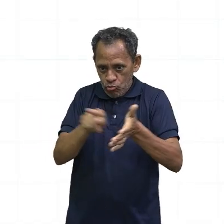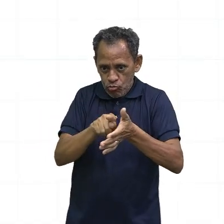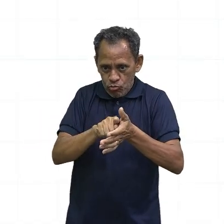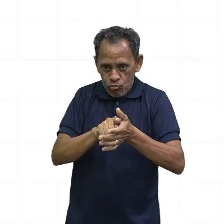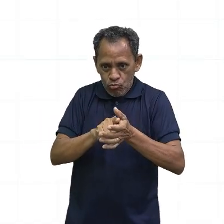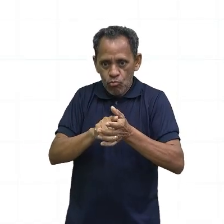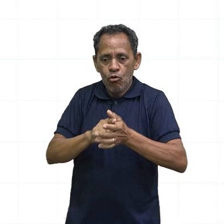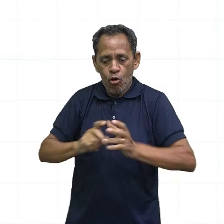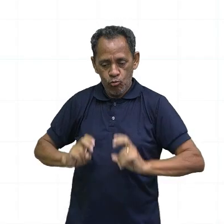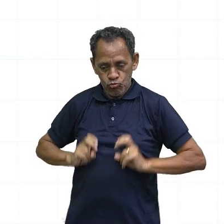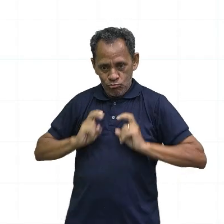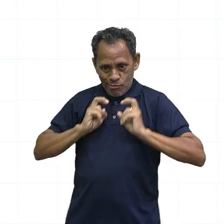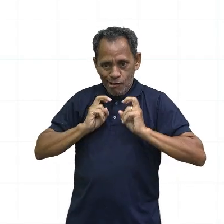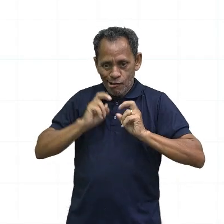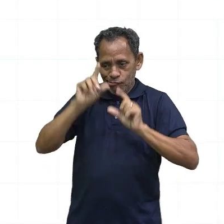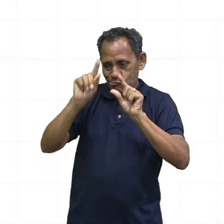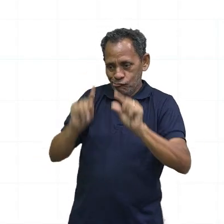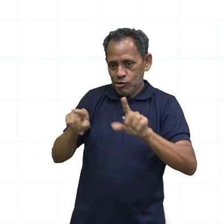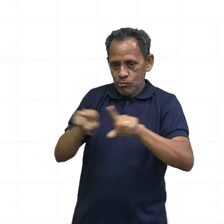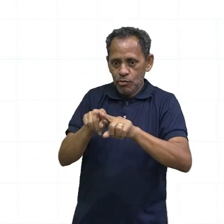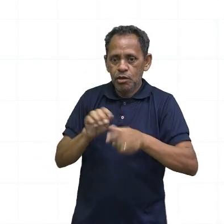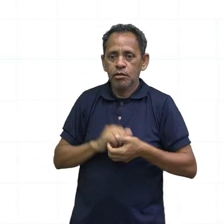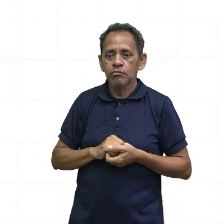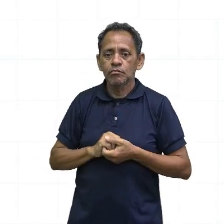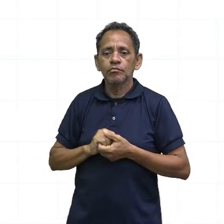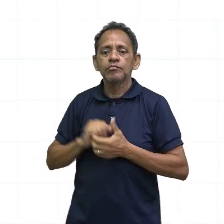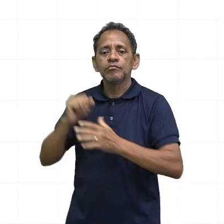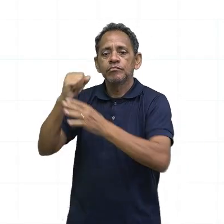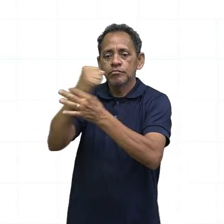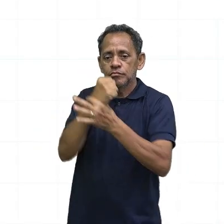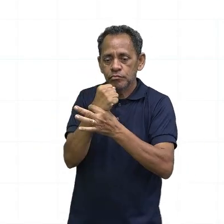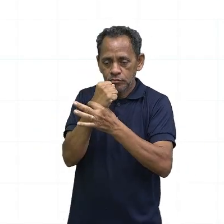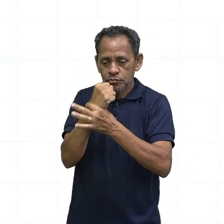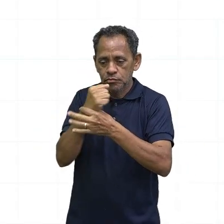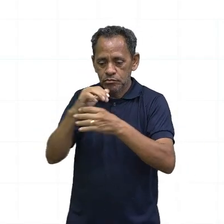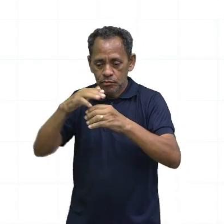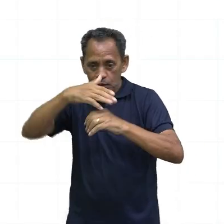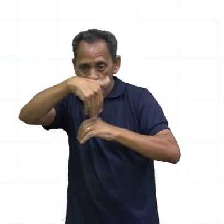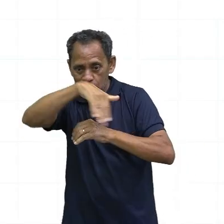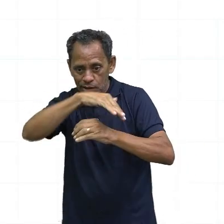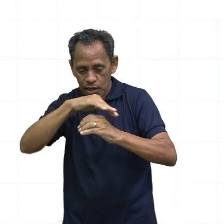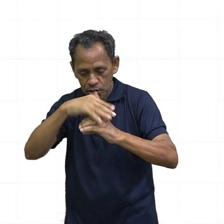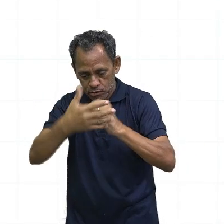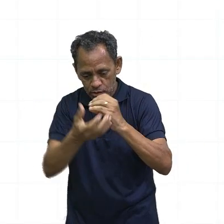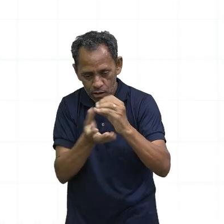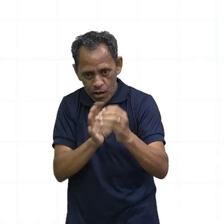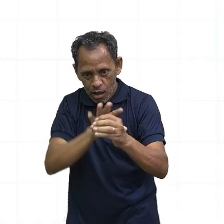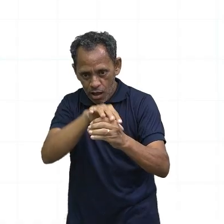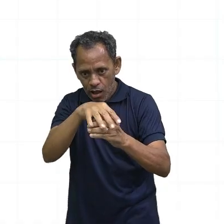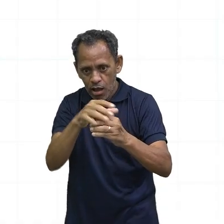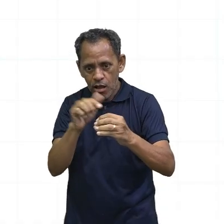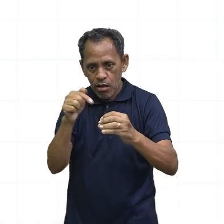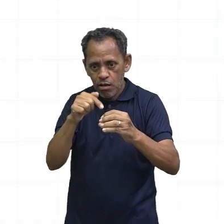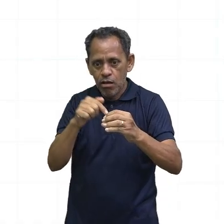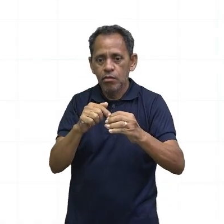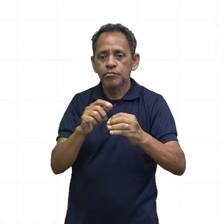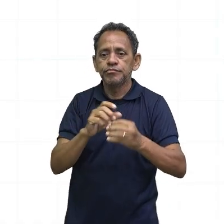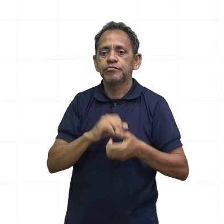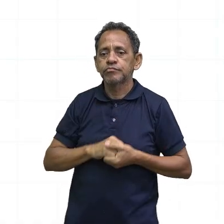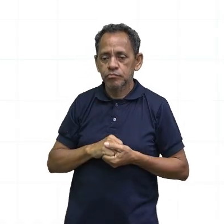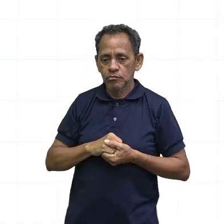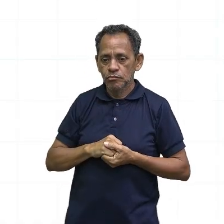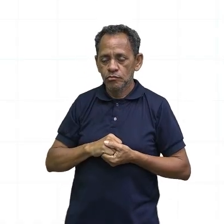proteja raios gamas que danificam os tecidos sobre a superfície do tumor, né? Então, é isso que acontece. Os raios